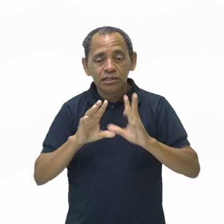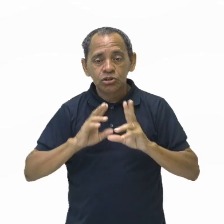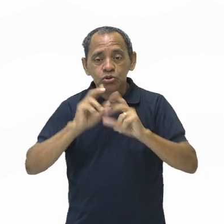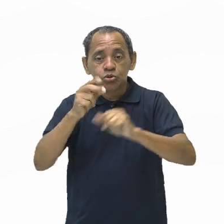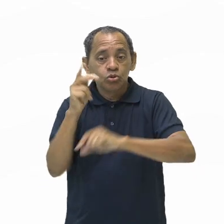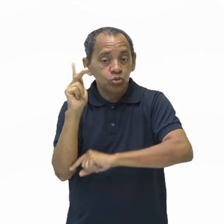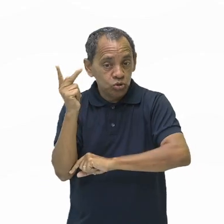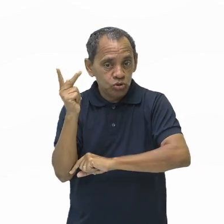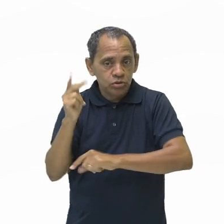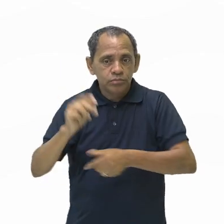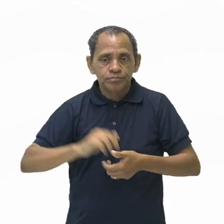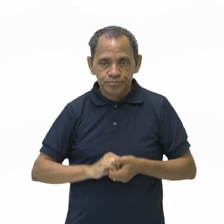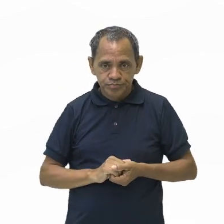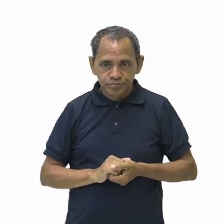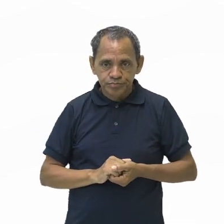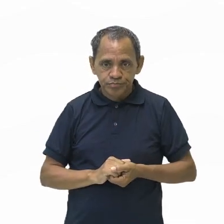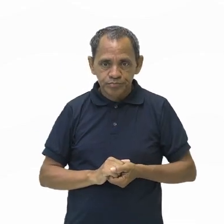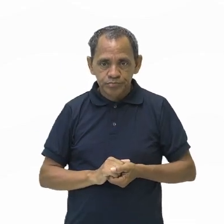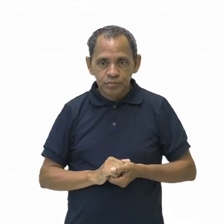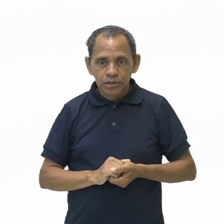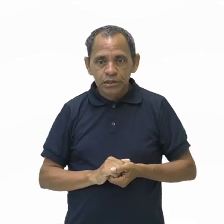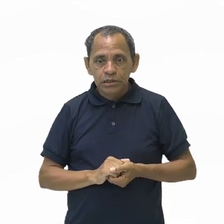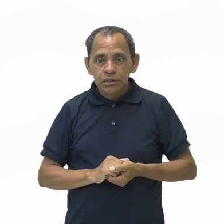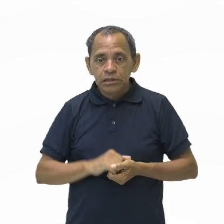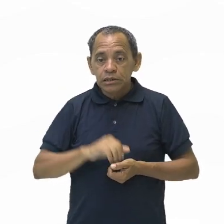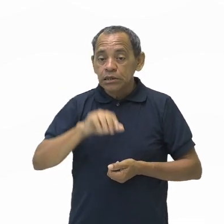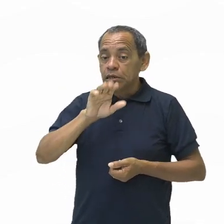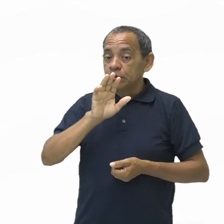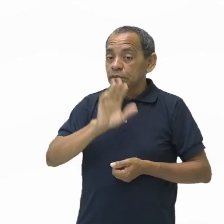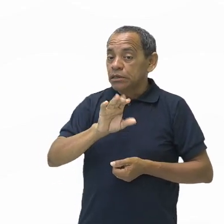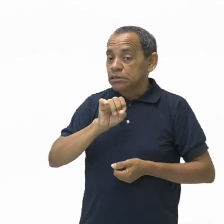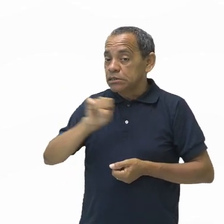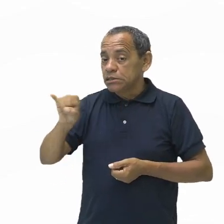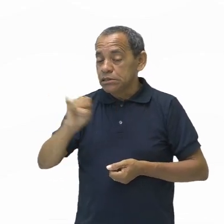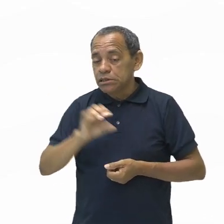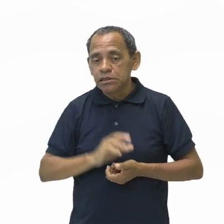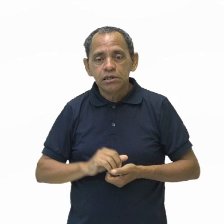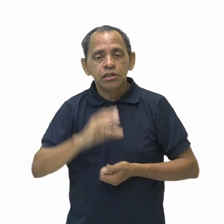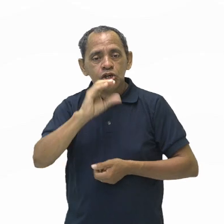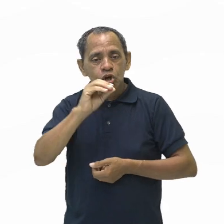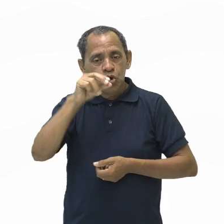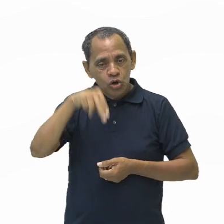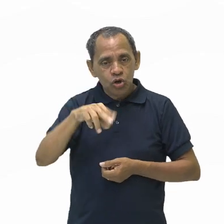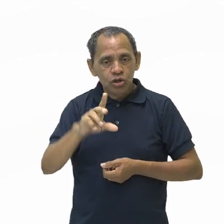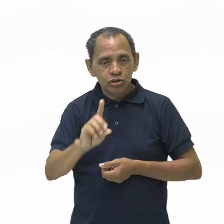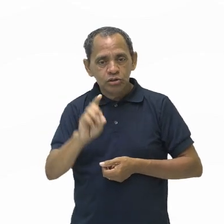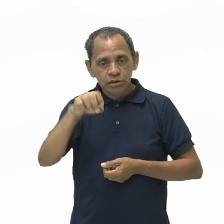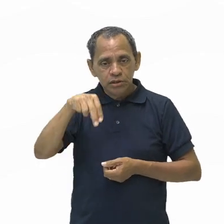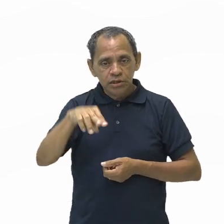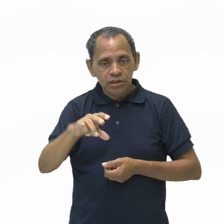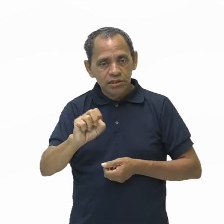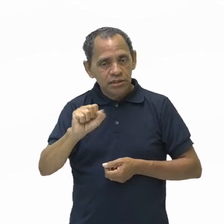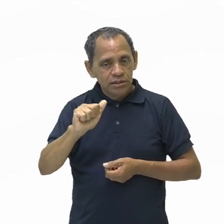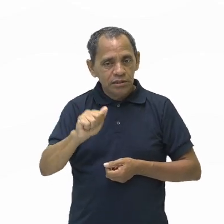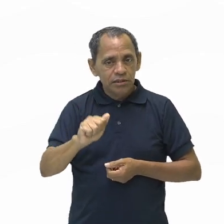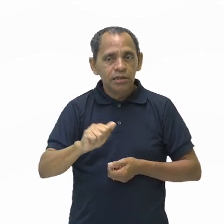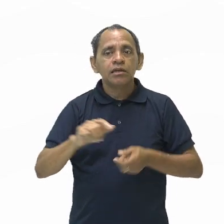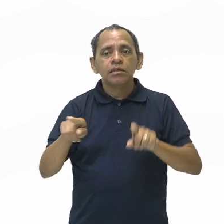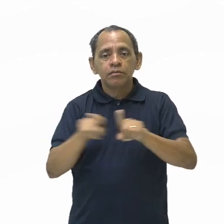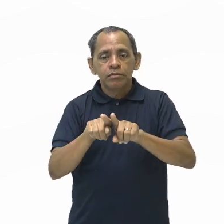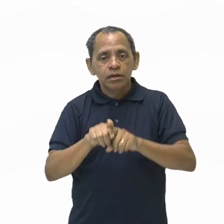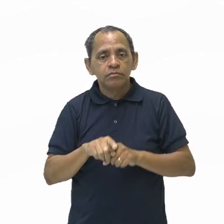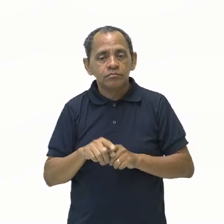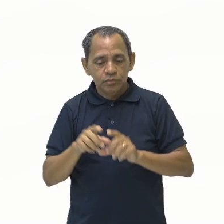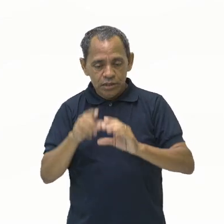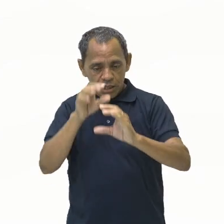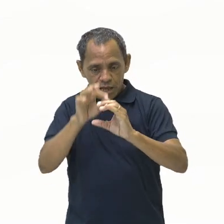todas as ligações dos hidrogênios. Quando a gente condensa aí as ligações dos hidrogênios, nós vamos ter